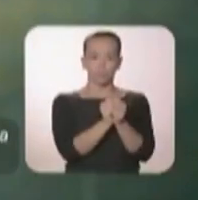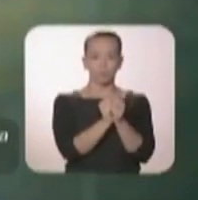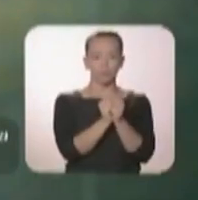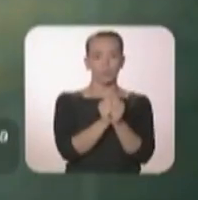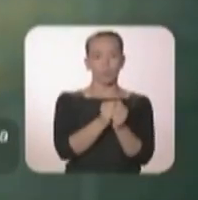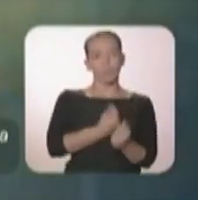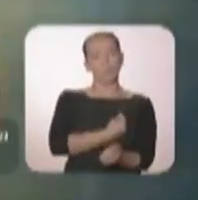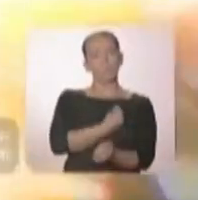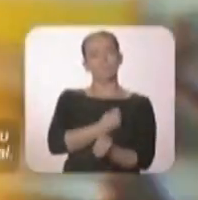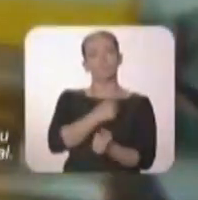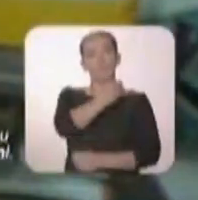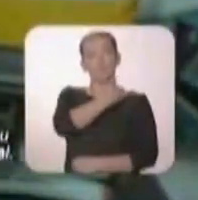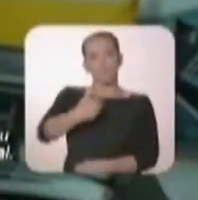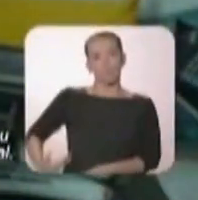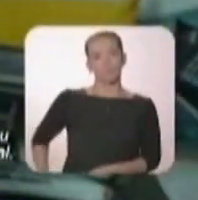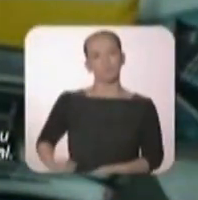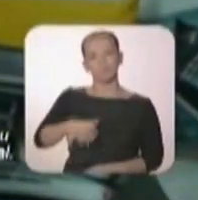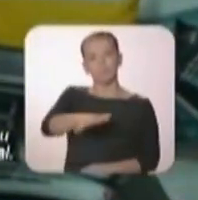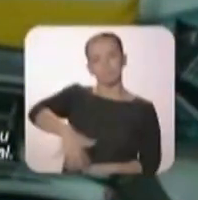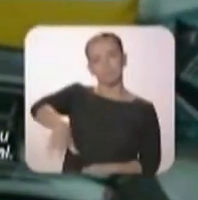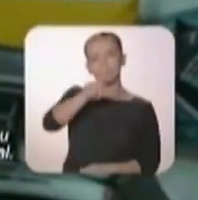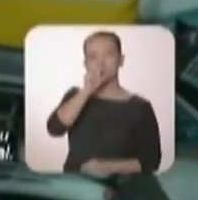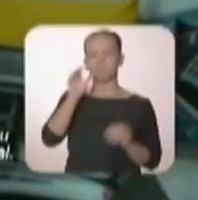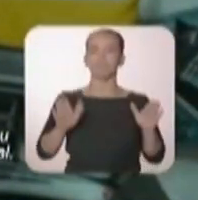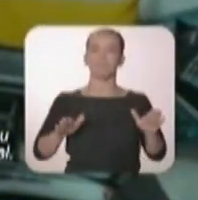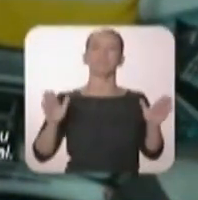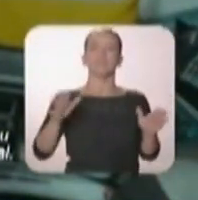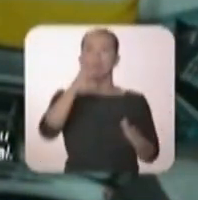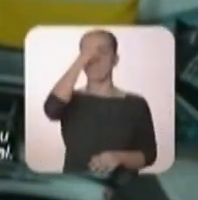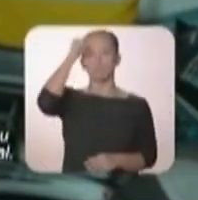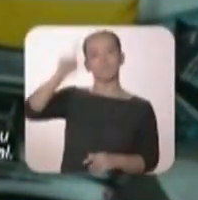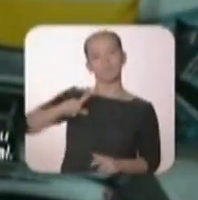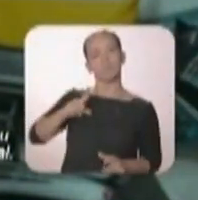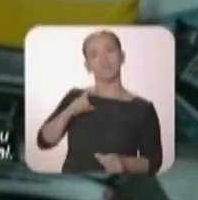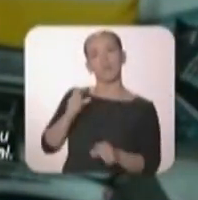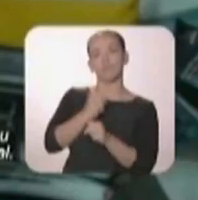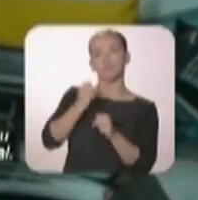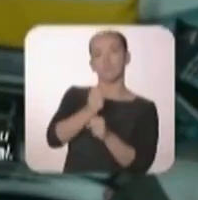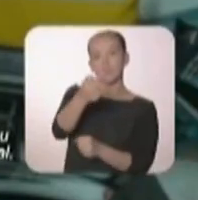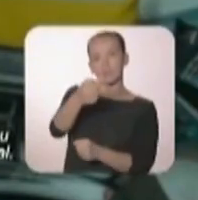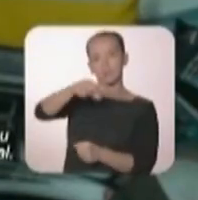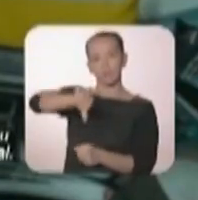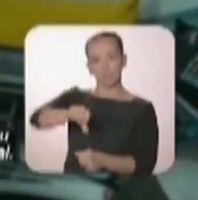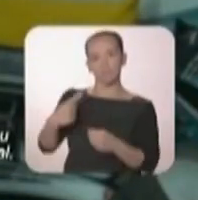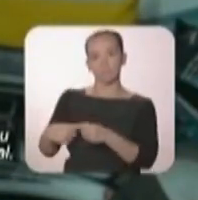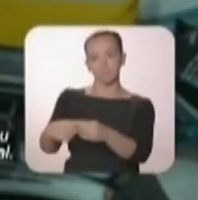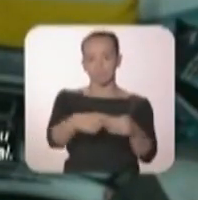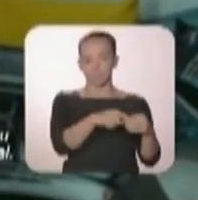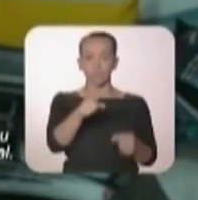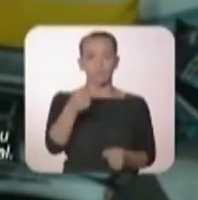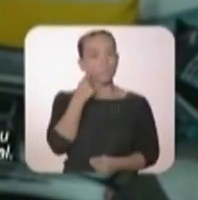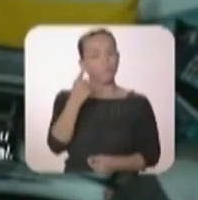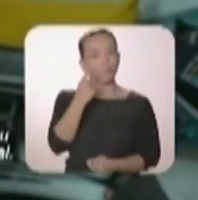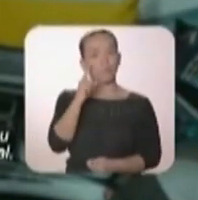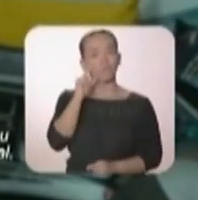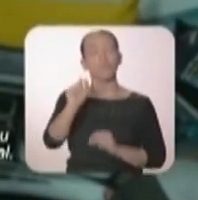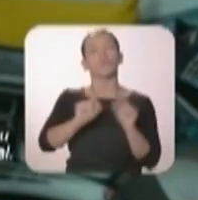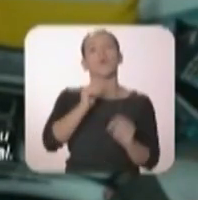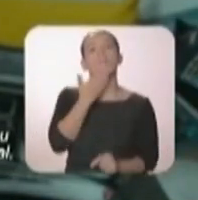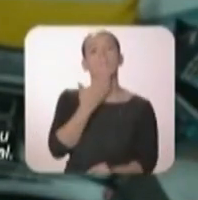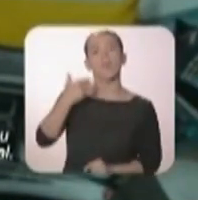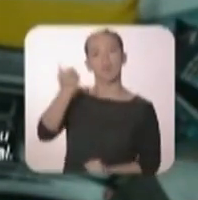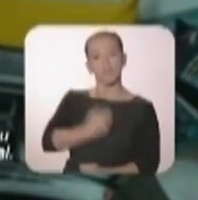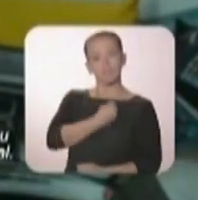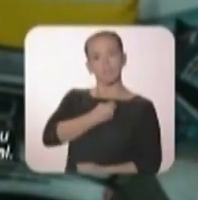na região pantaneira. Mato Grosso do Sul tem obras nos 79 municípios. E você acabou de ver o que está melhorando para